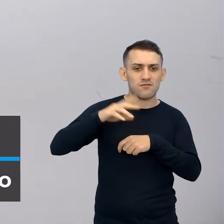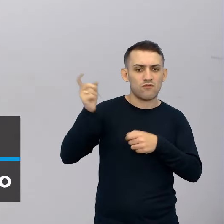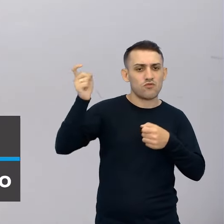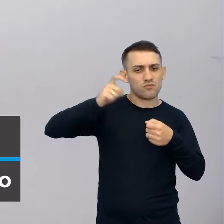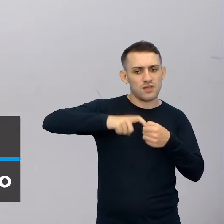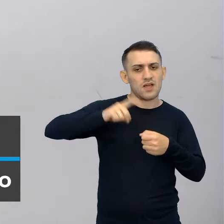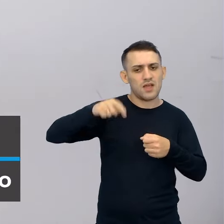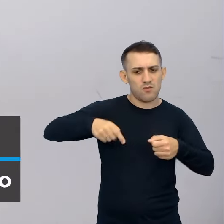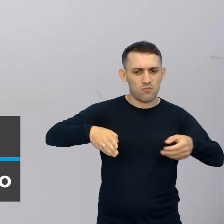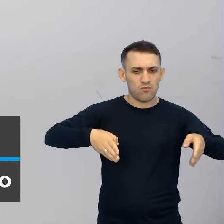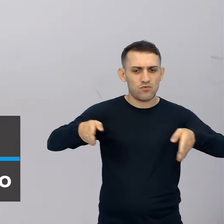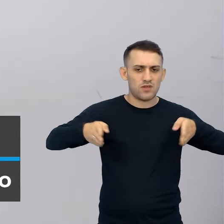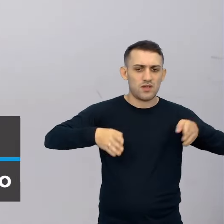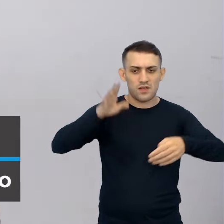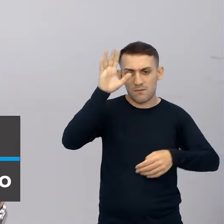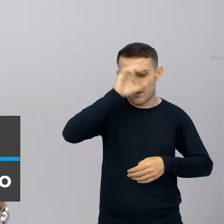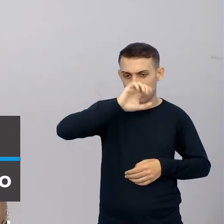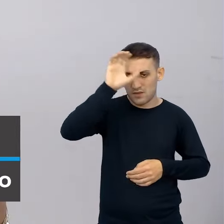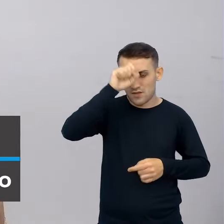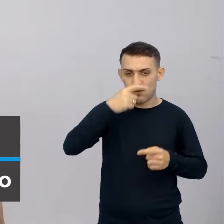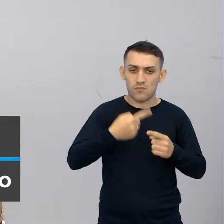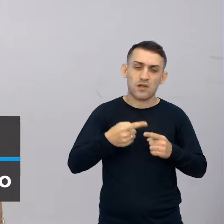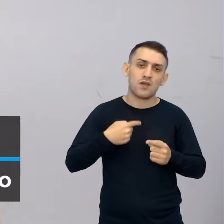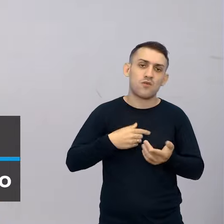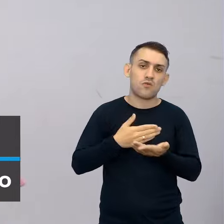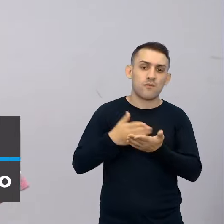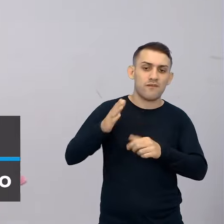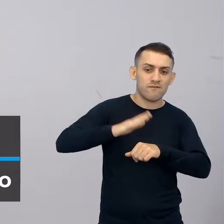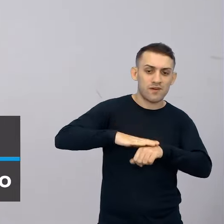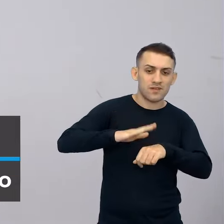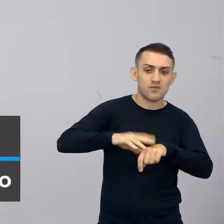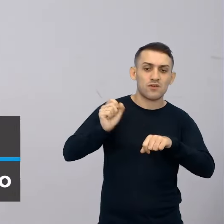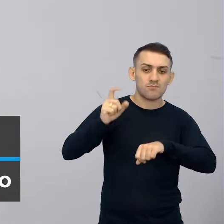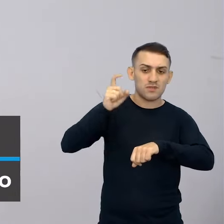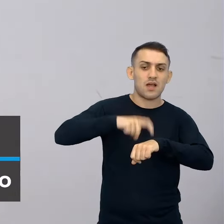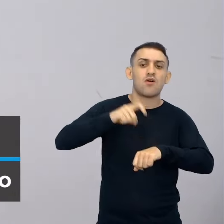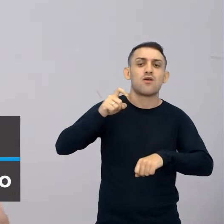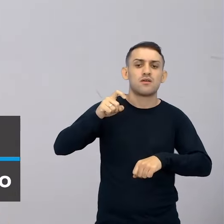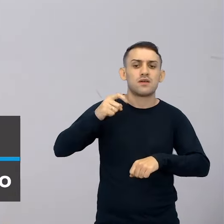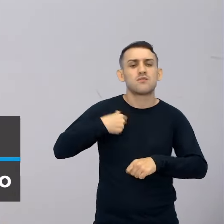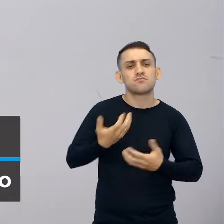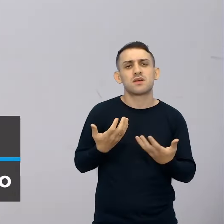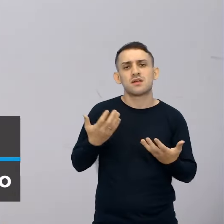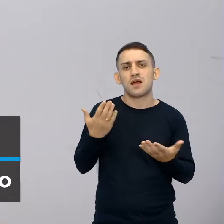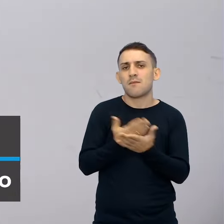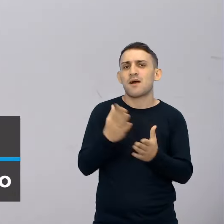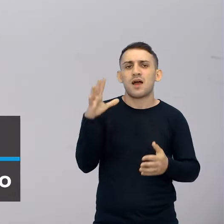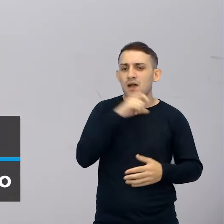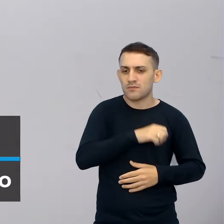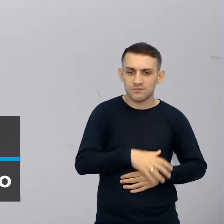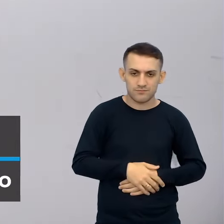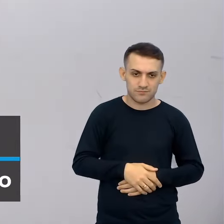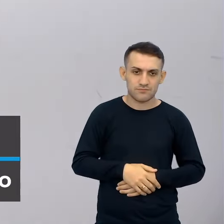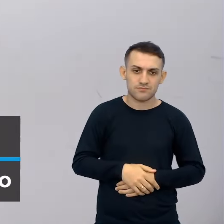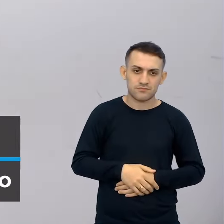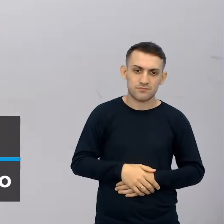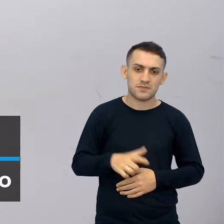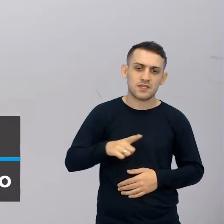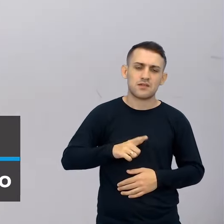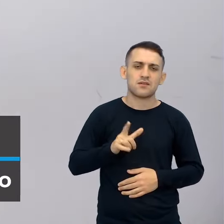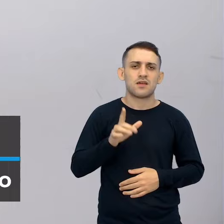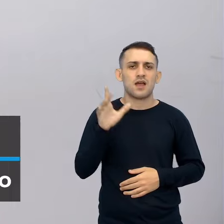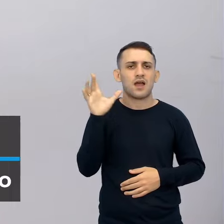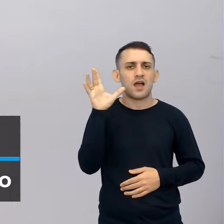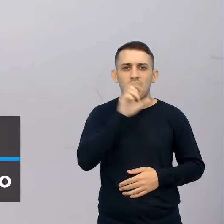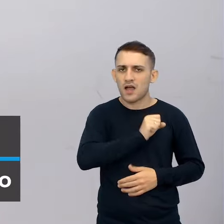processo de aprendizagem. Por quê? Porque quando eu começo a fazer ali na hora, eu quero terminar logo. E essa coisa do terminar